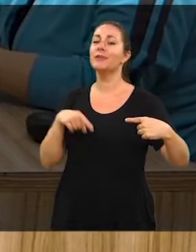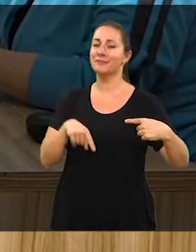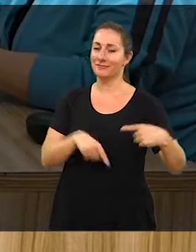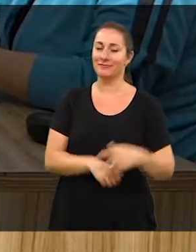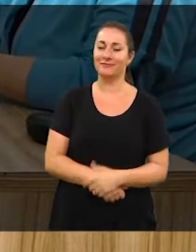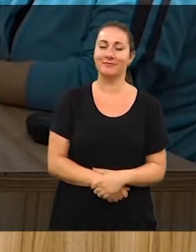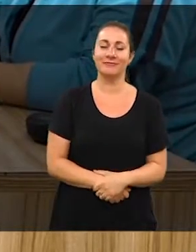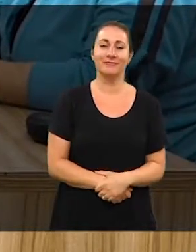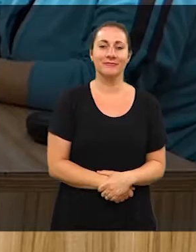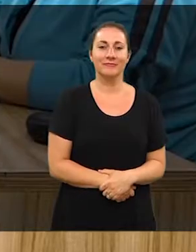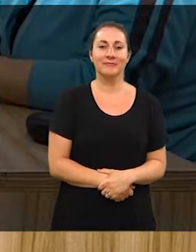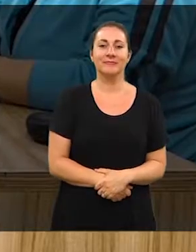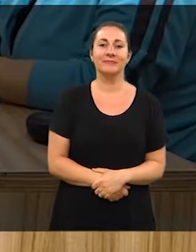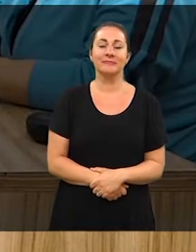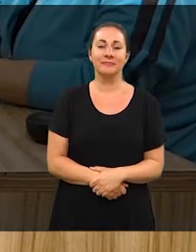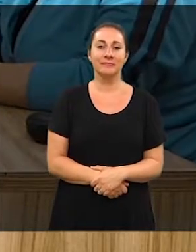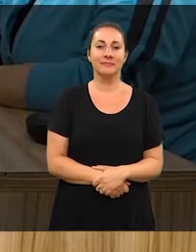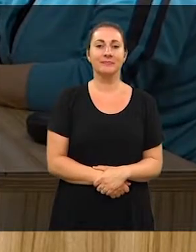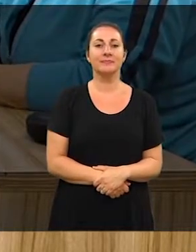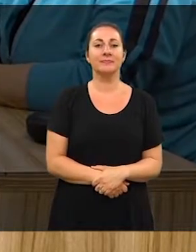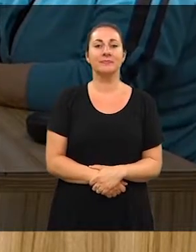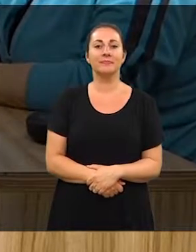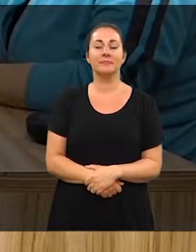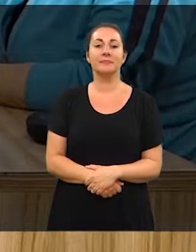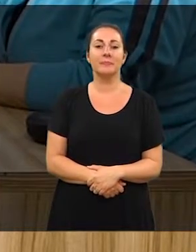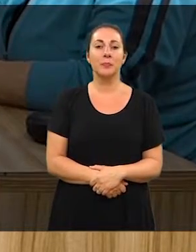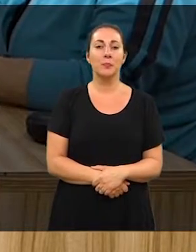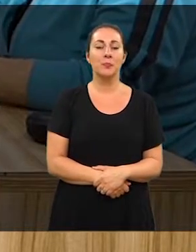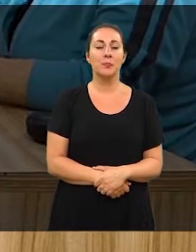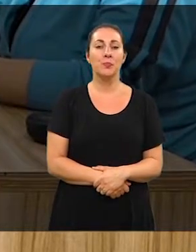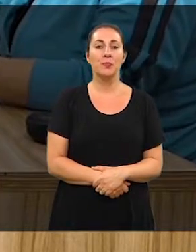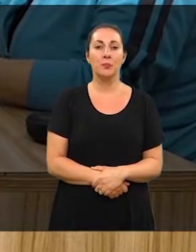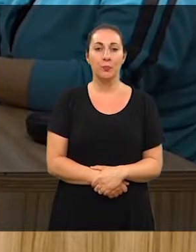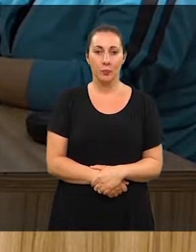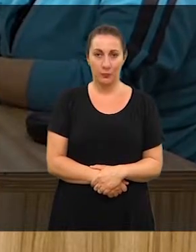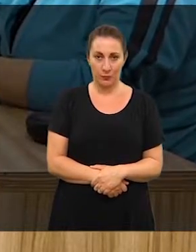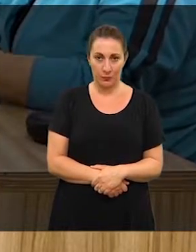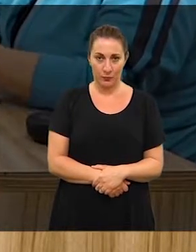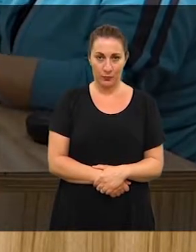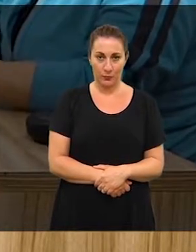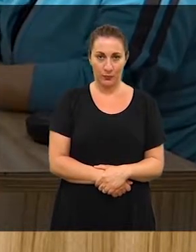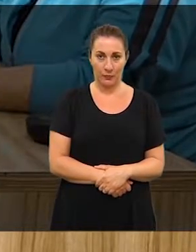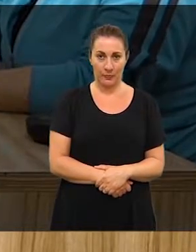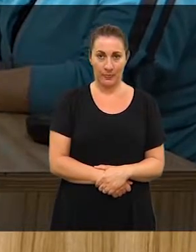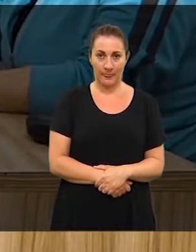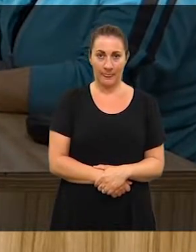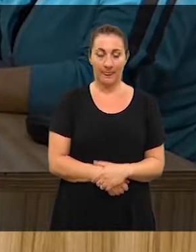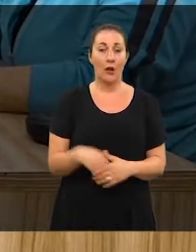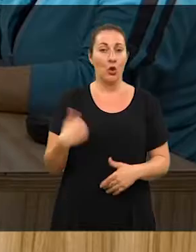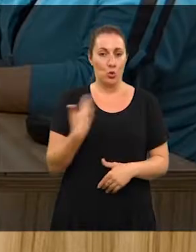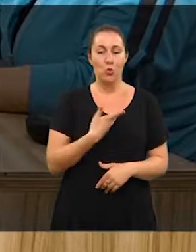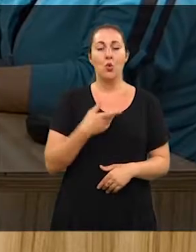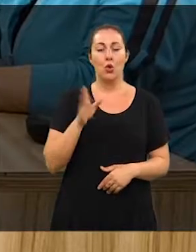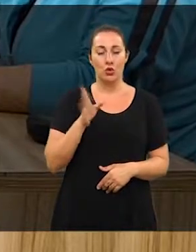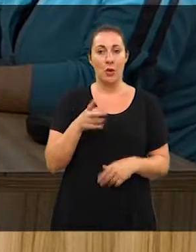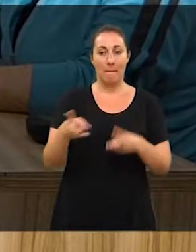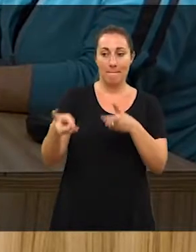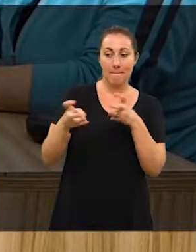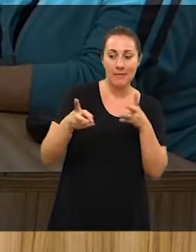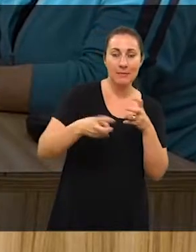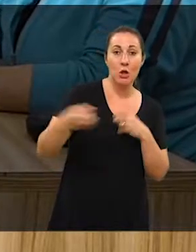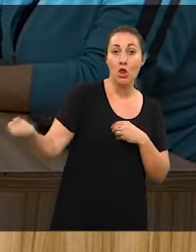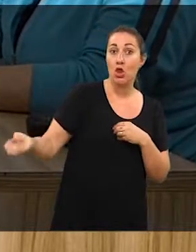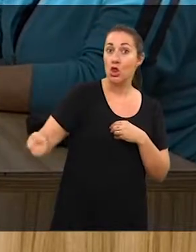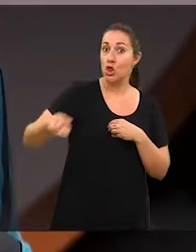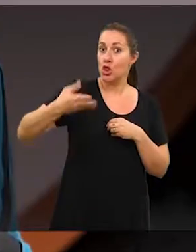vão disputar, né? Sim, então, eles querem disputar. Isso é natural do ser humano, tem que disputar o título. E nós vamos, ali, já vamos detectar muitos